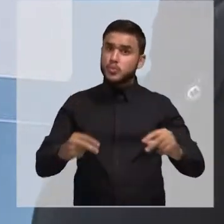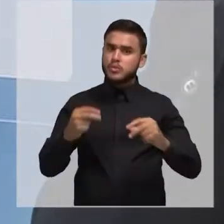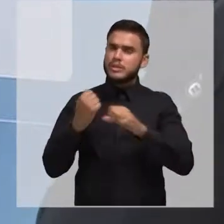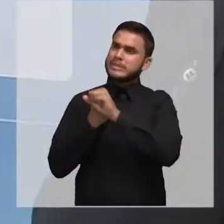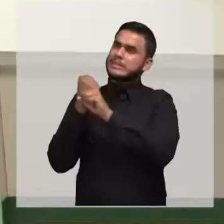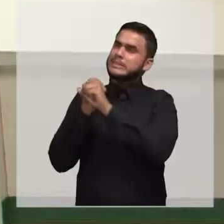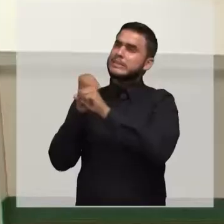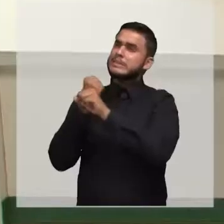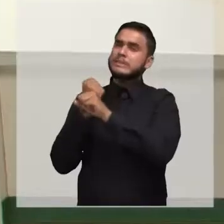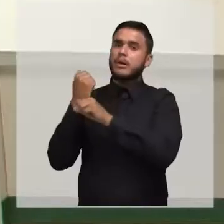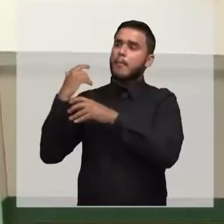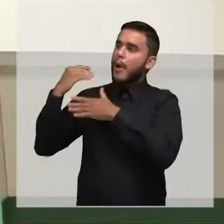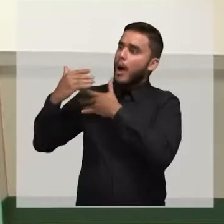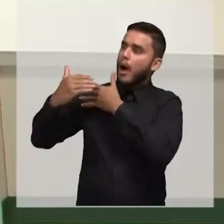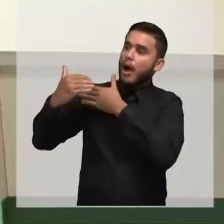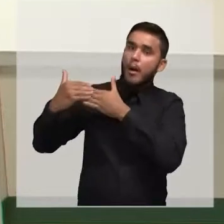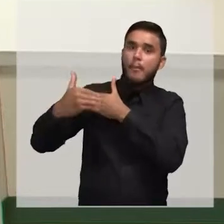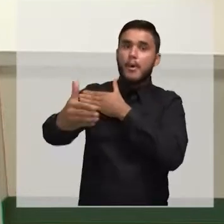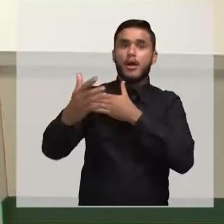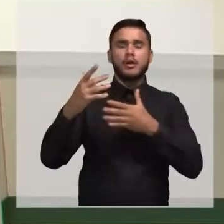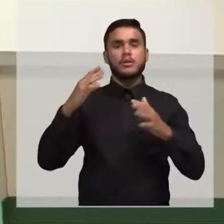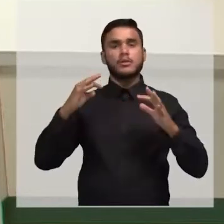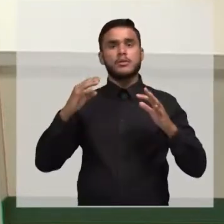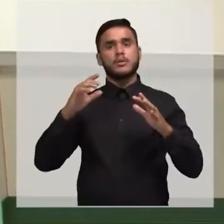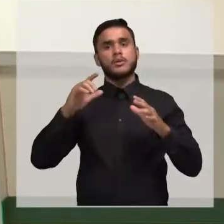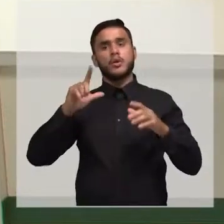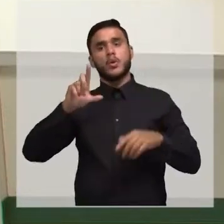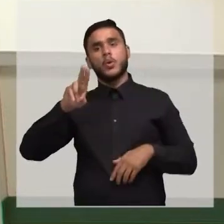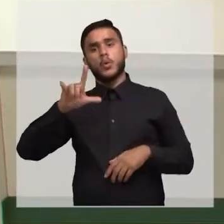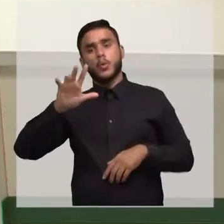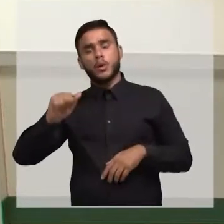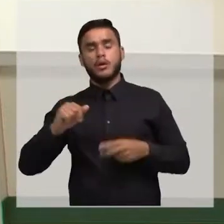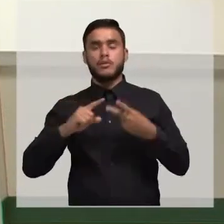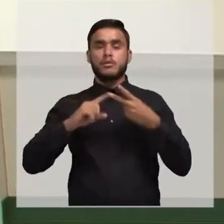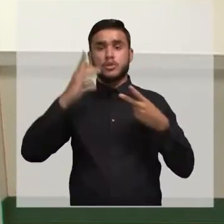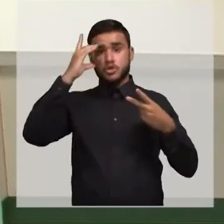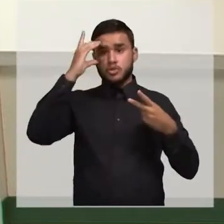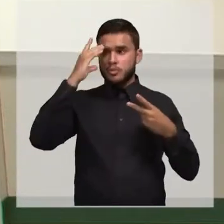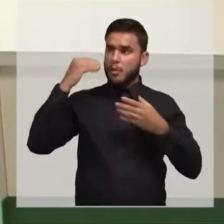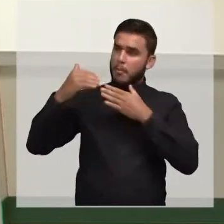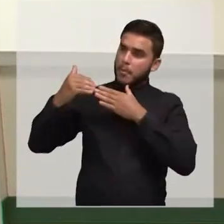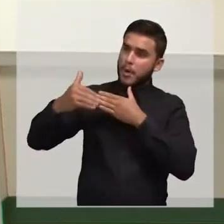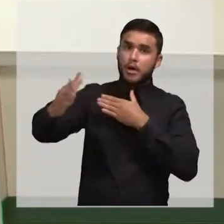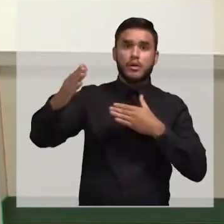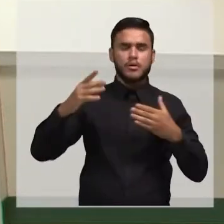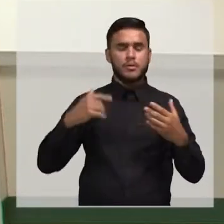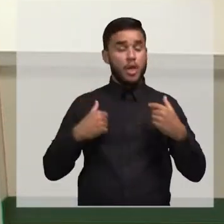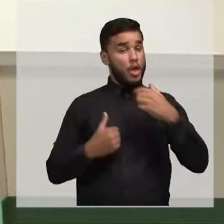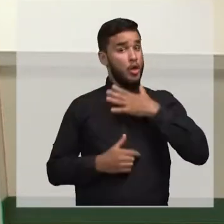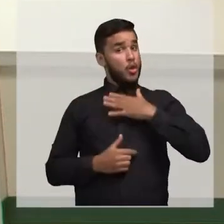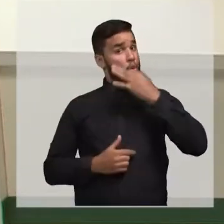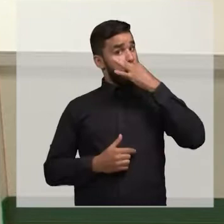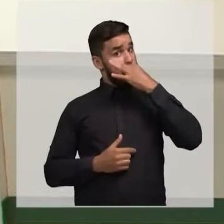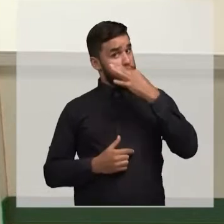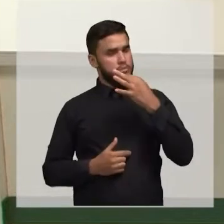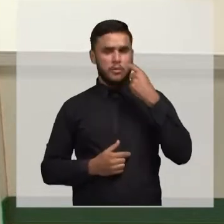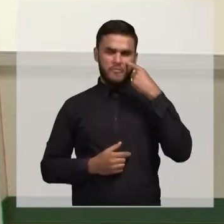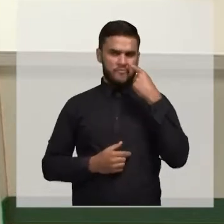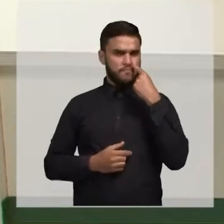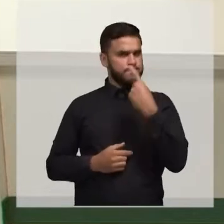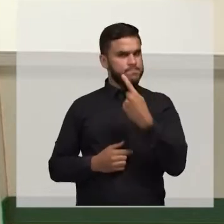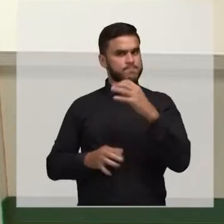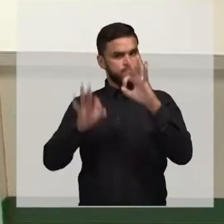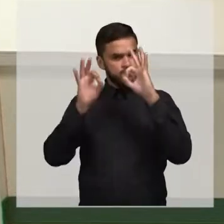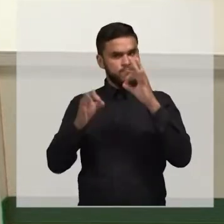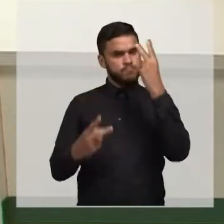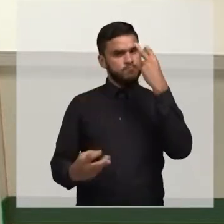rastreado. Então isso é verdade. Mas as pessoas como eu tinha isso como exemplo claro